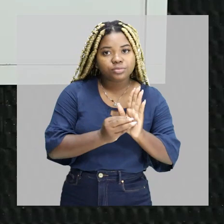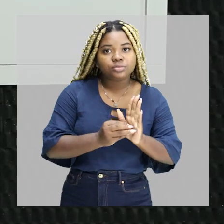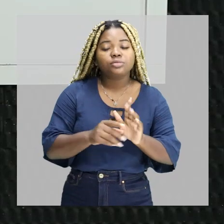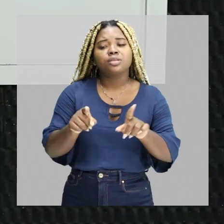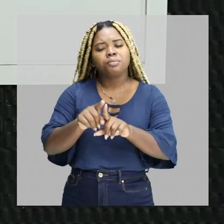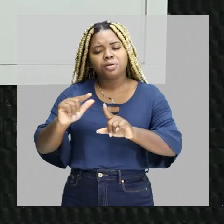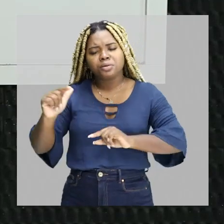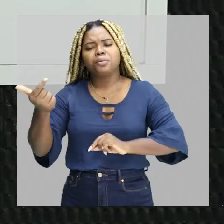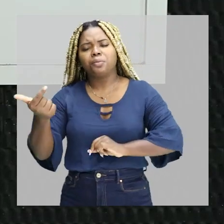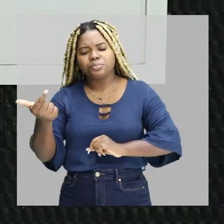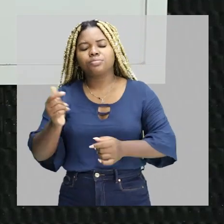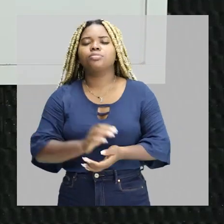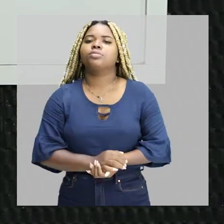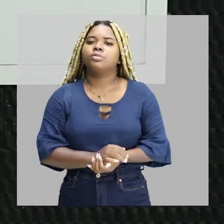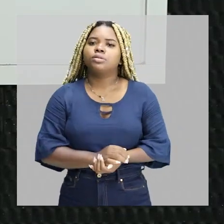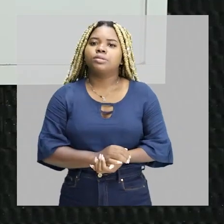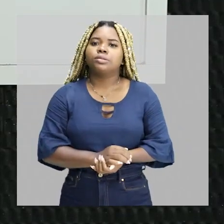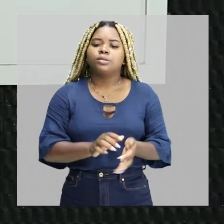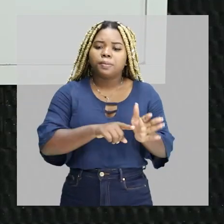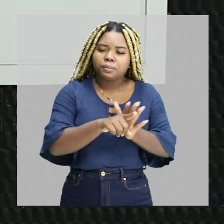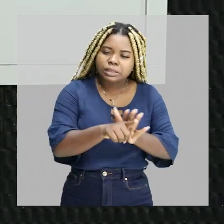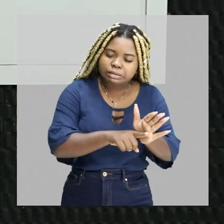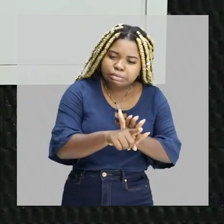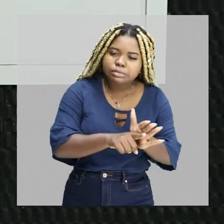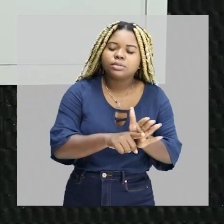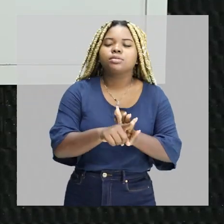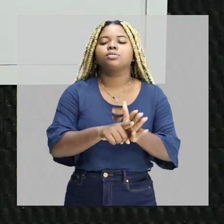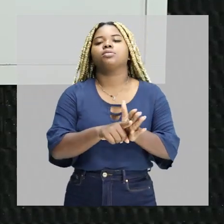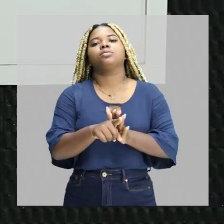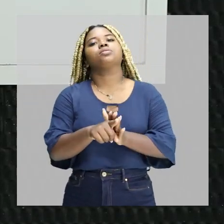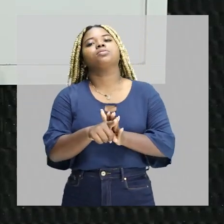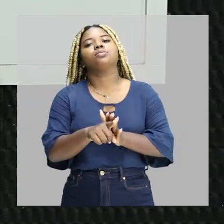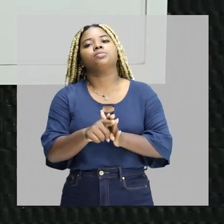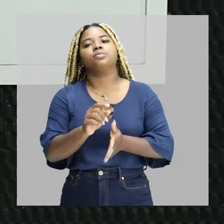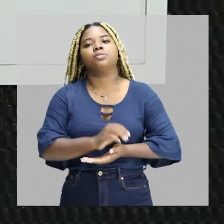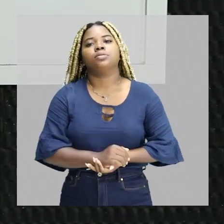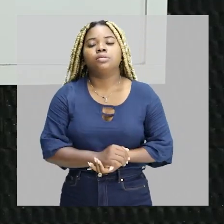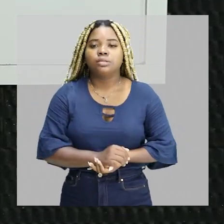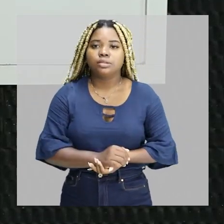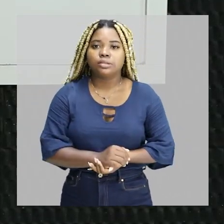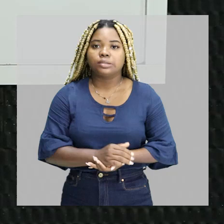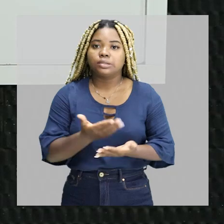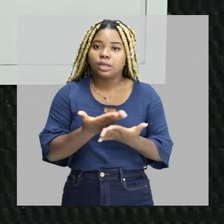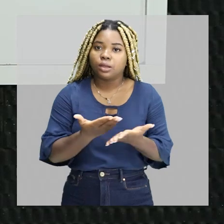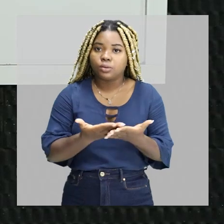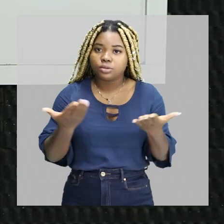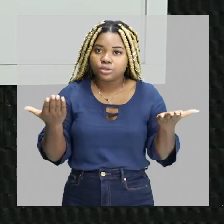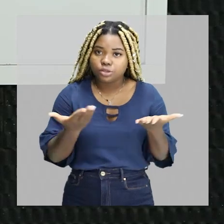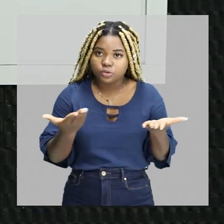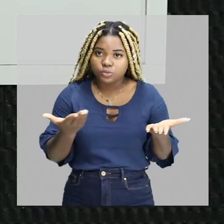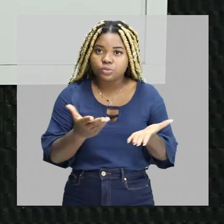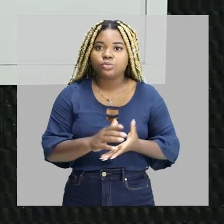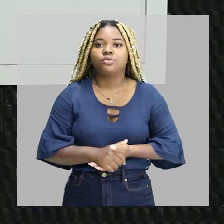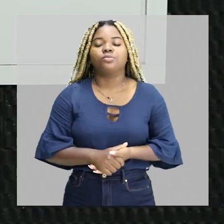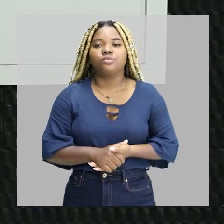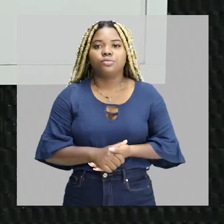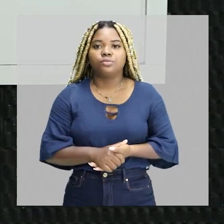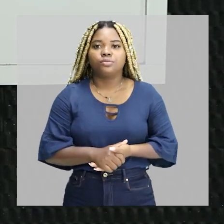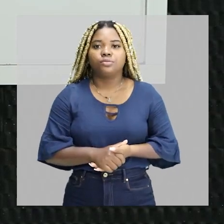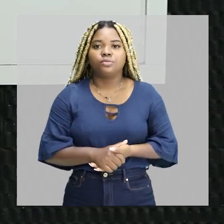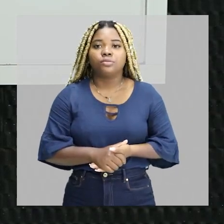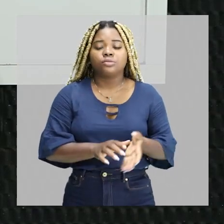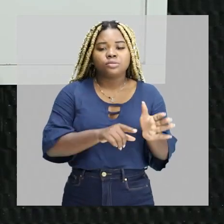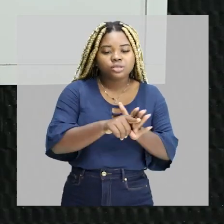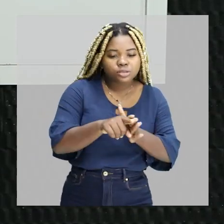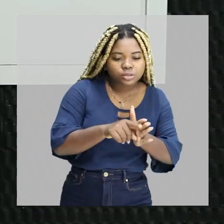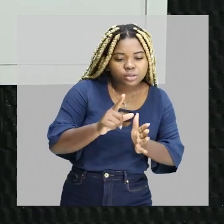tá ok? Então faça a sua pesquisa, a parte da aula, tá ok? Dessa